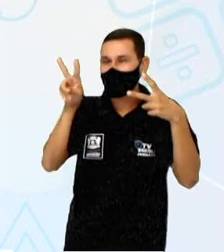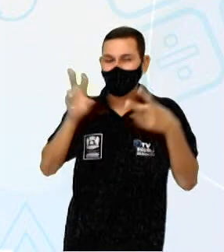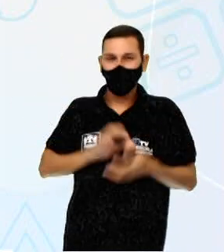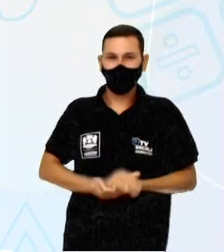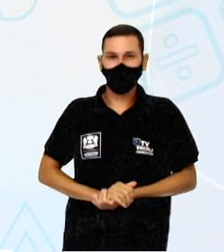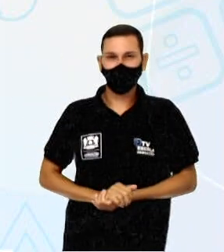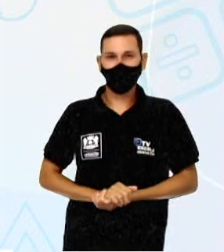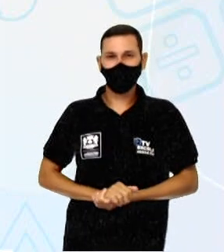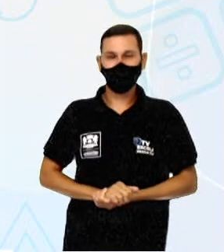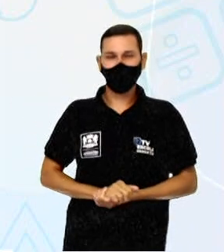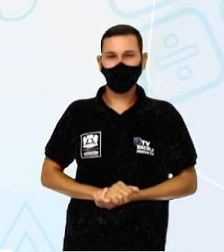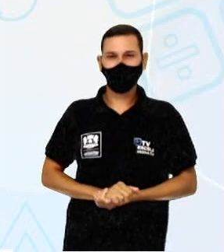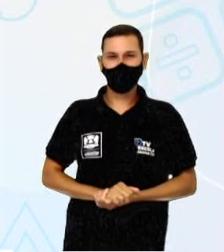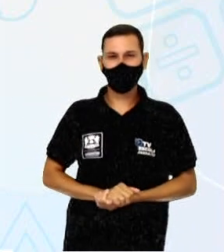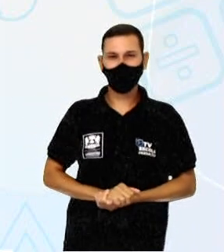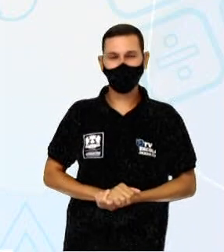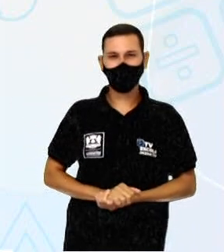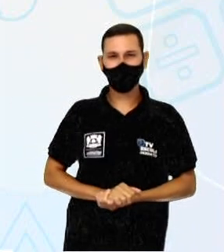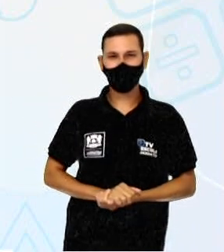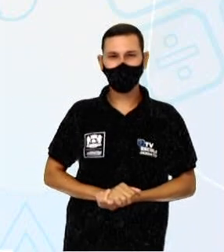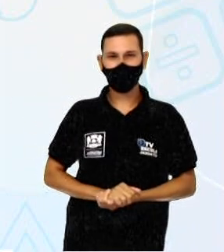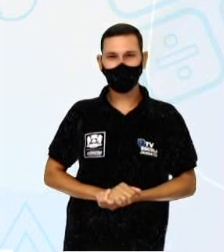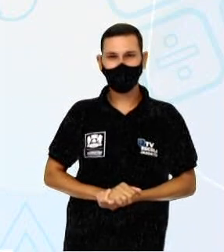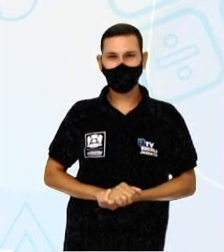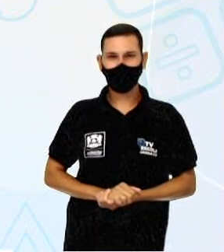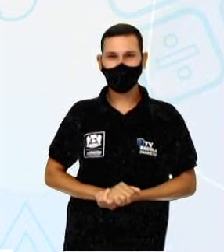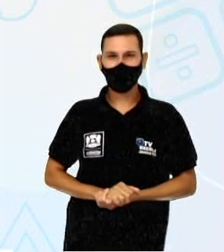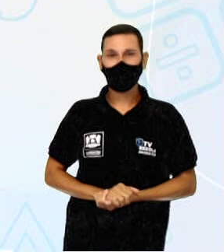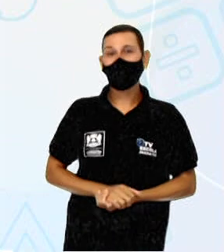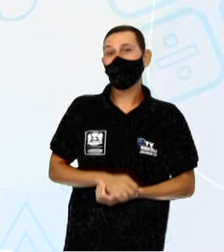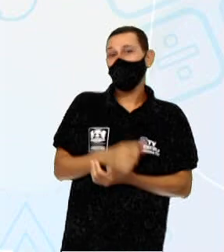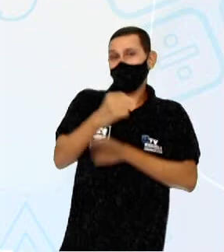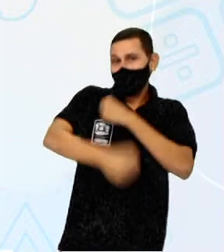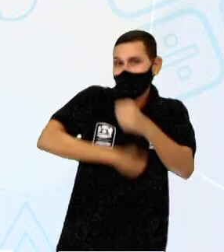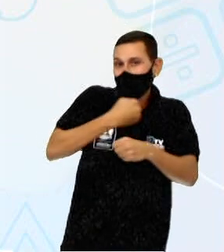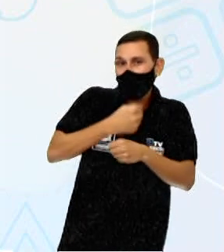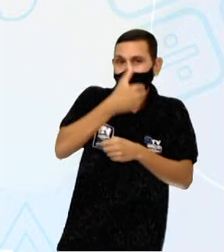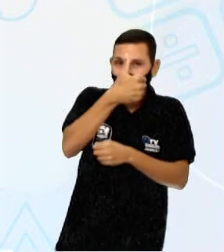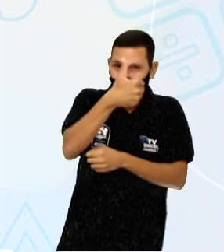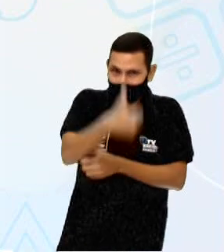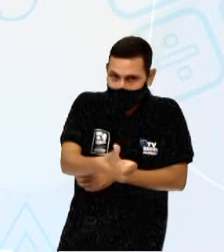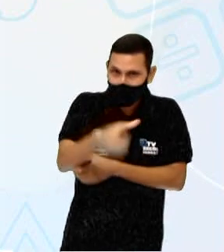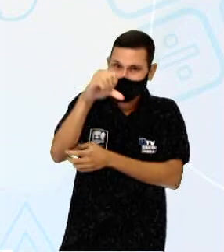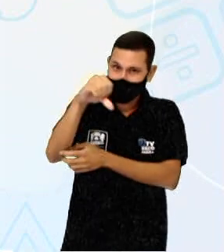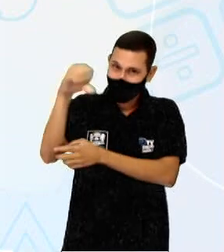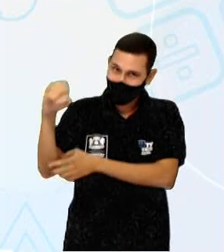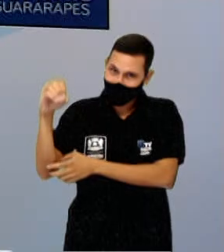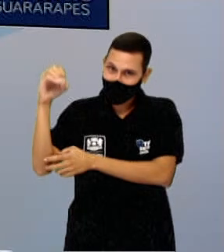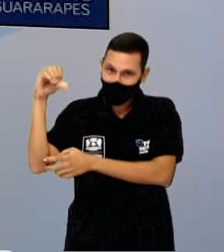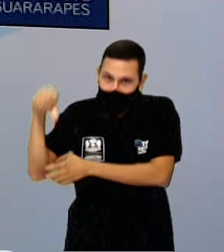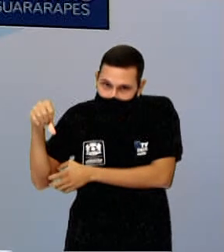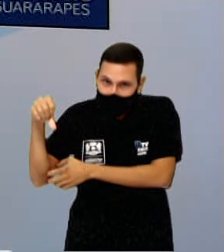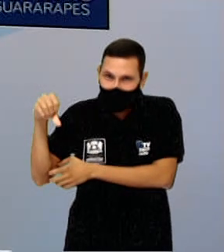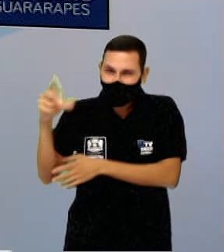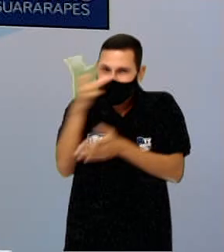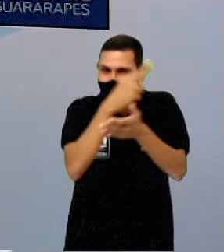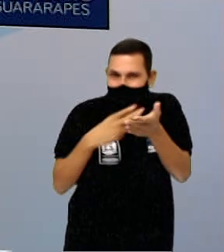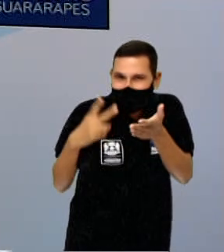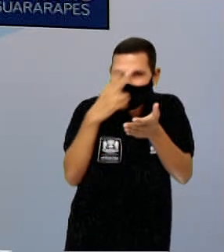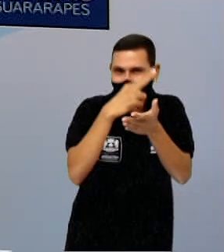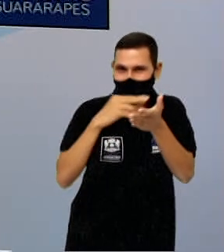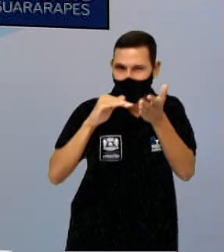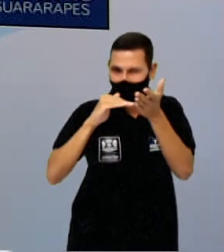the monoplane. Ou seja, em 1909, eu desenhei o monoplano, né?